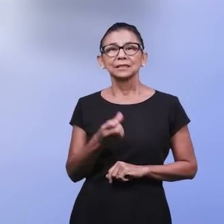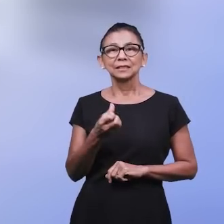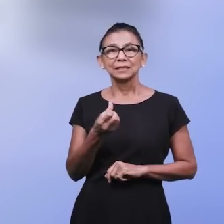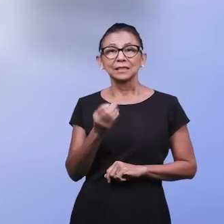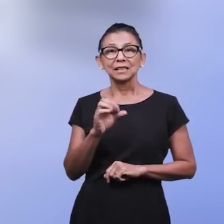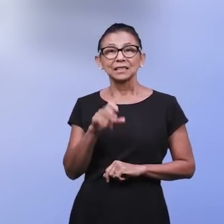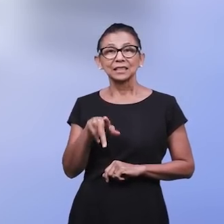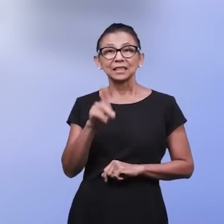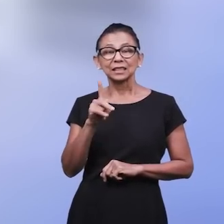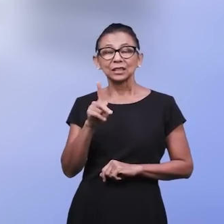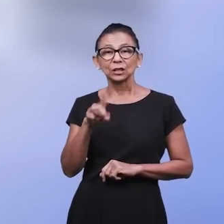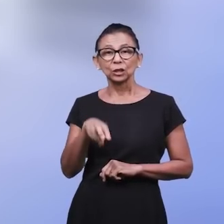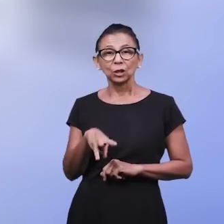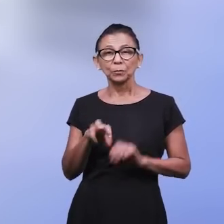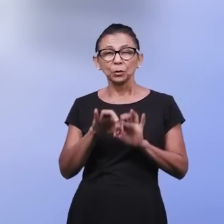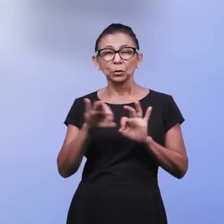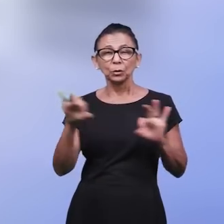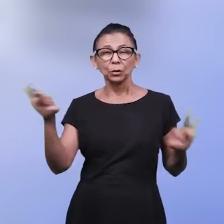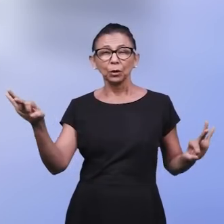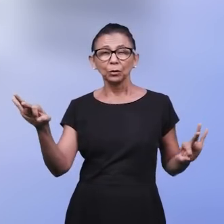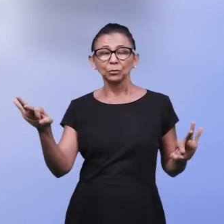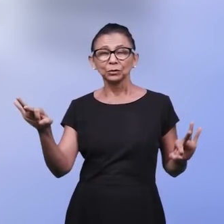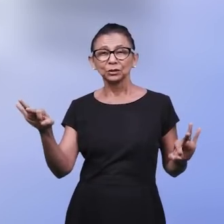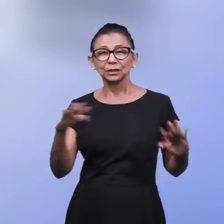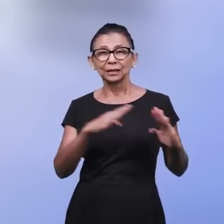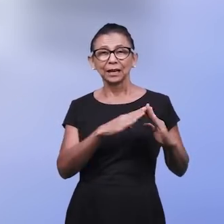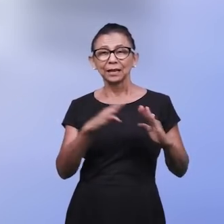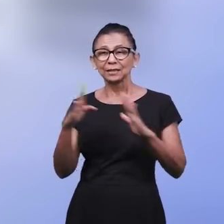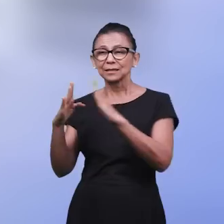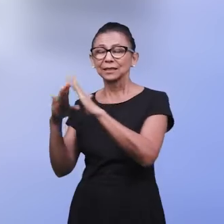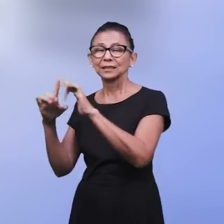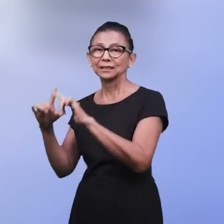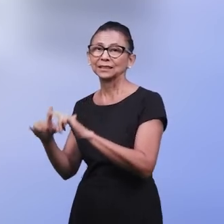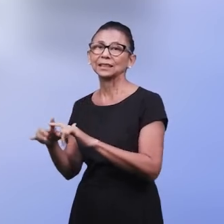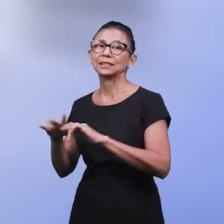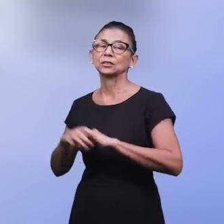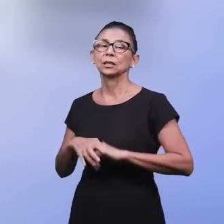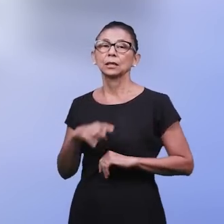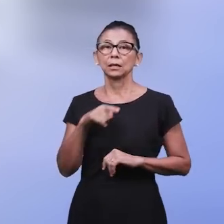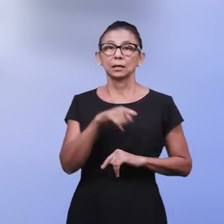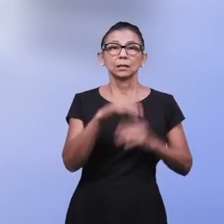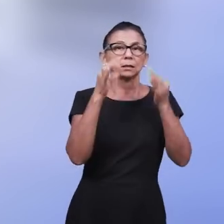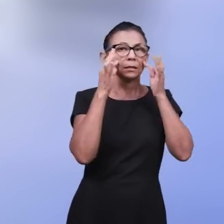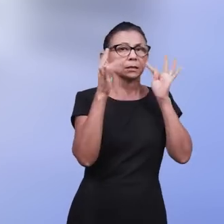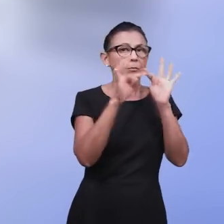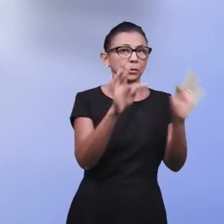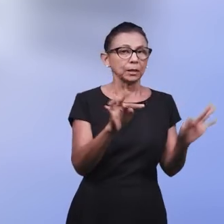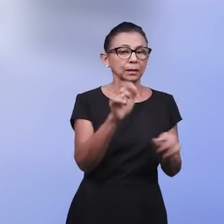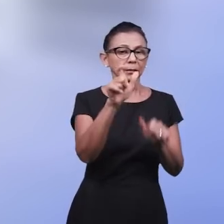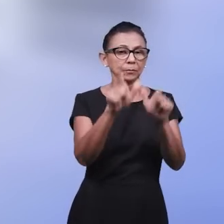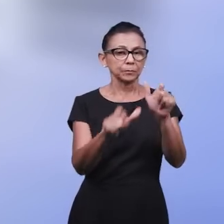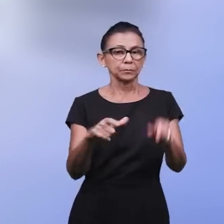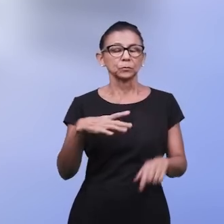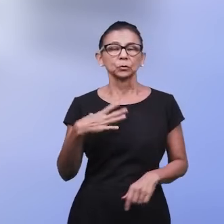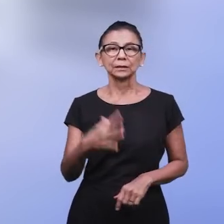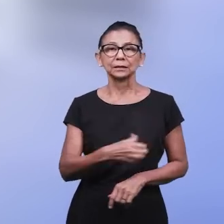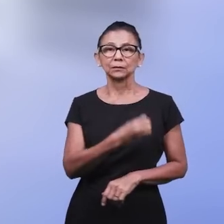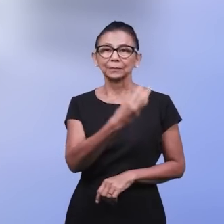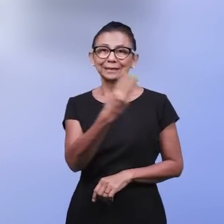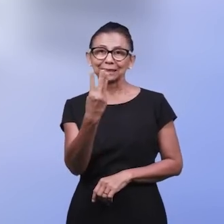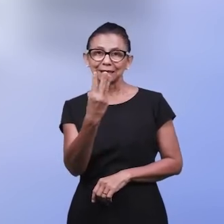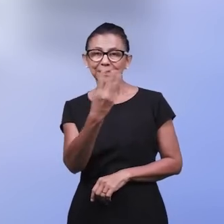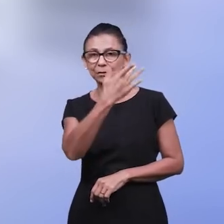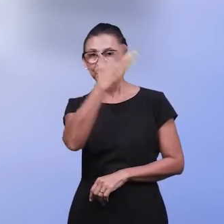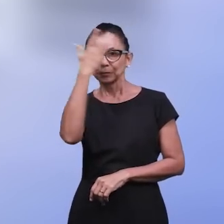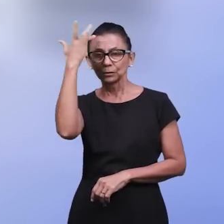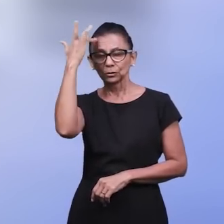dos cultos e que, através dos seus testemunhos na região, 3 vidas já foram alcançadas. E nesta foto está